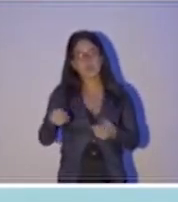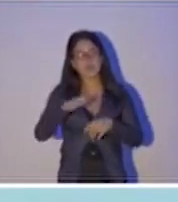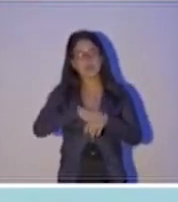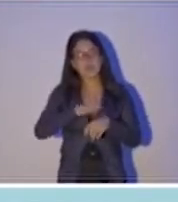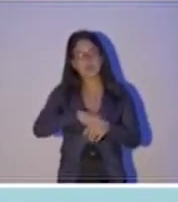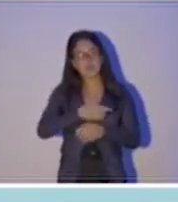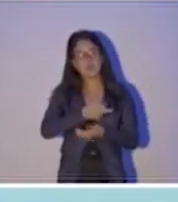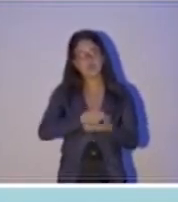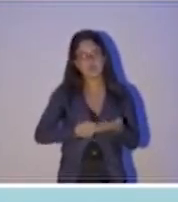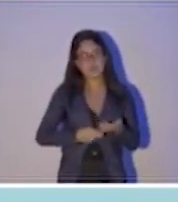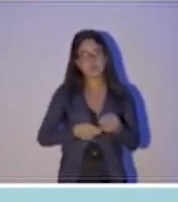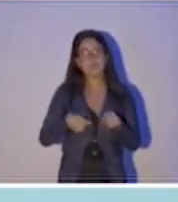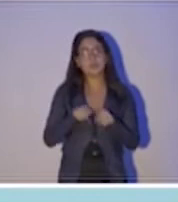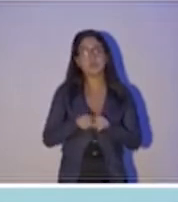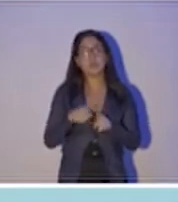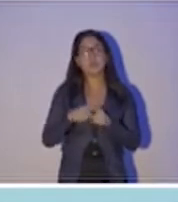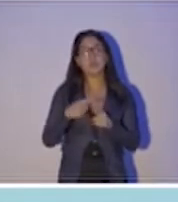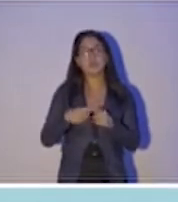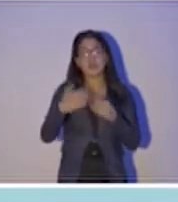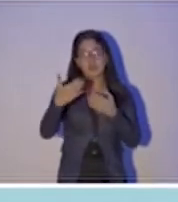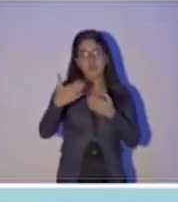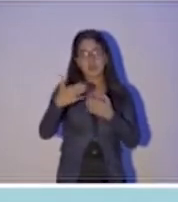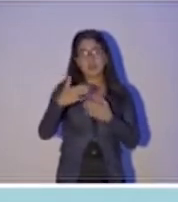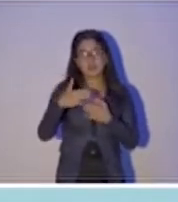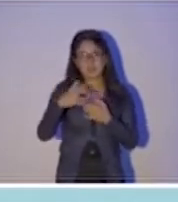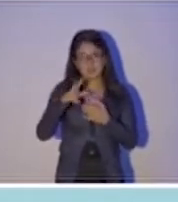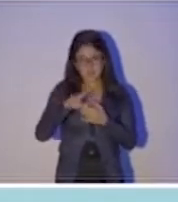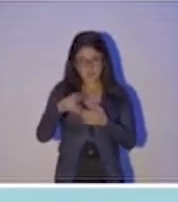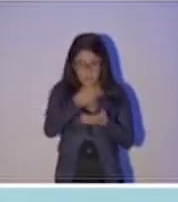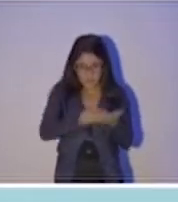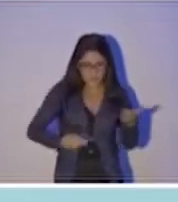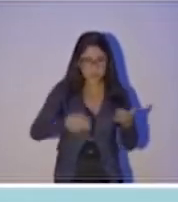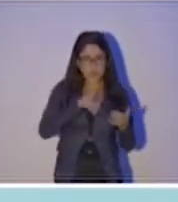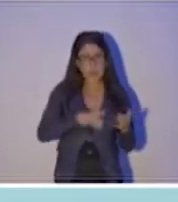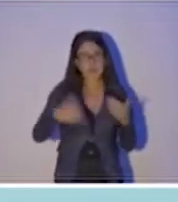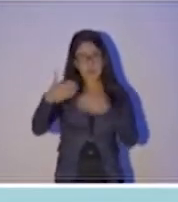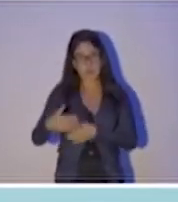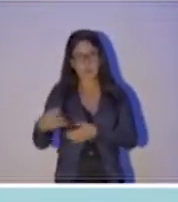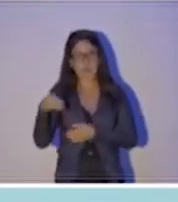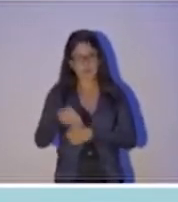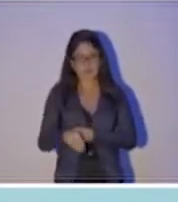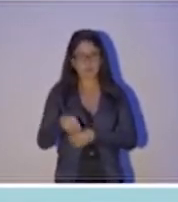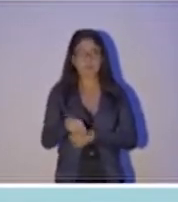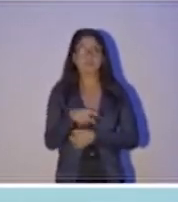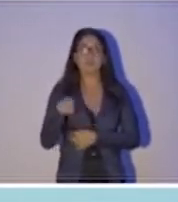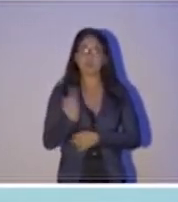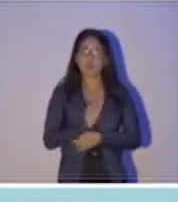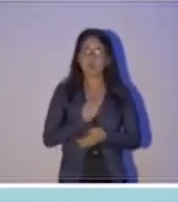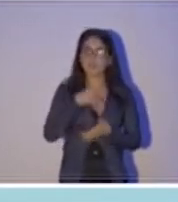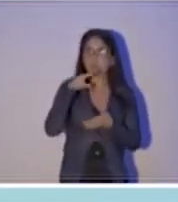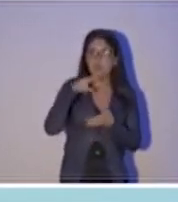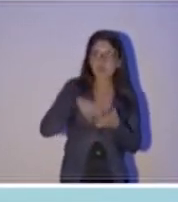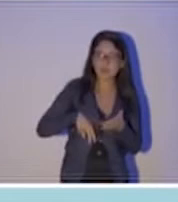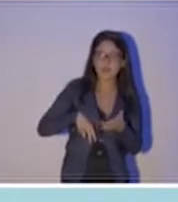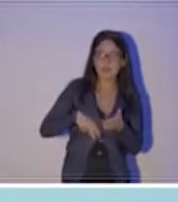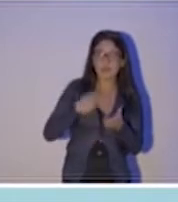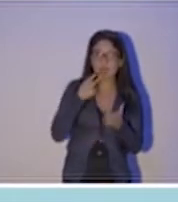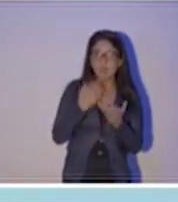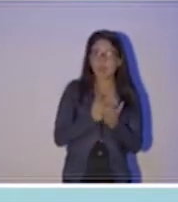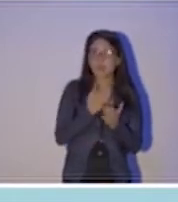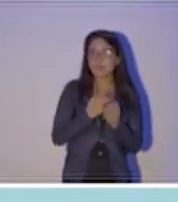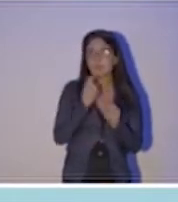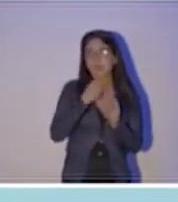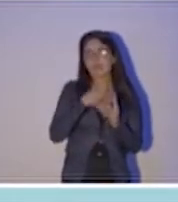ser cobrada na prova do IQE. A gente leu livros por mais de